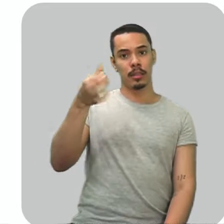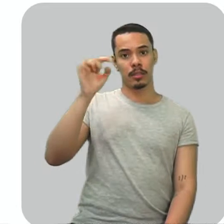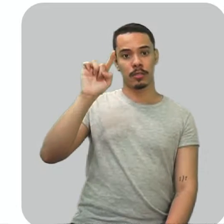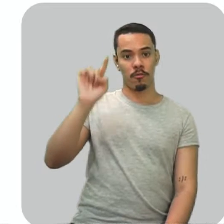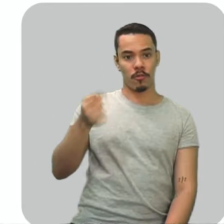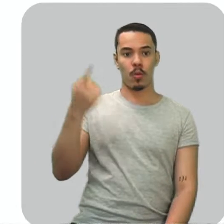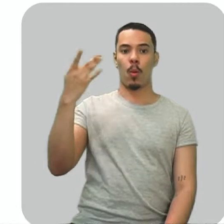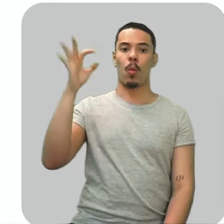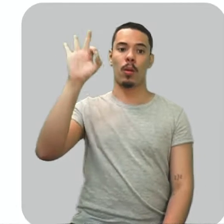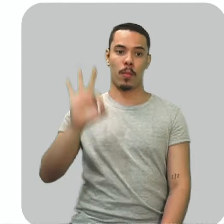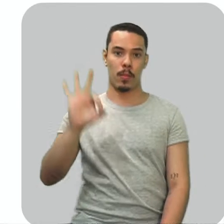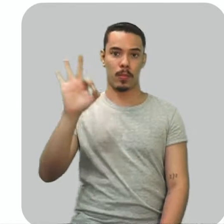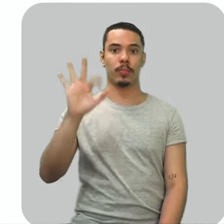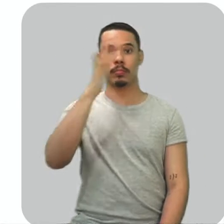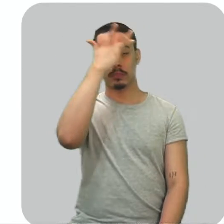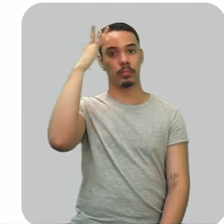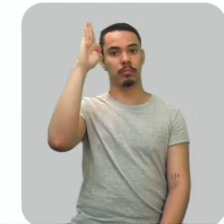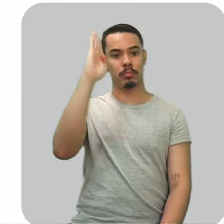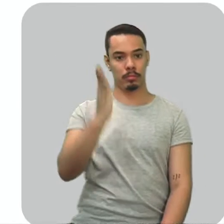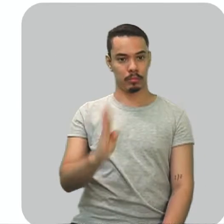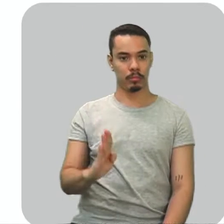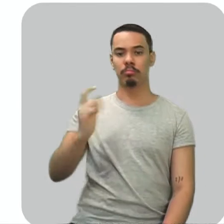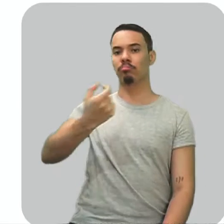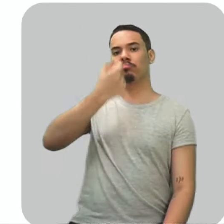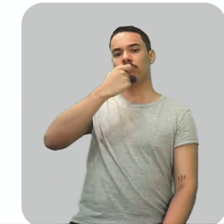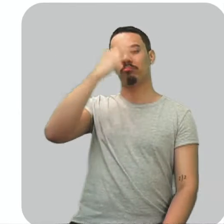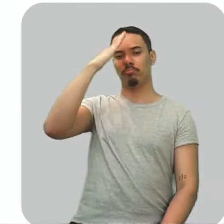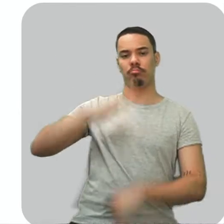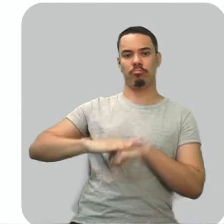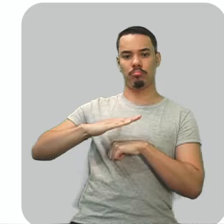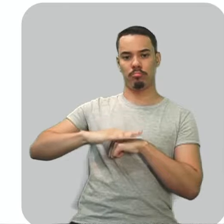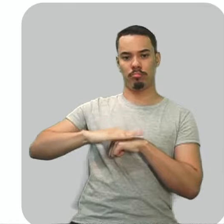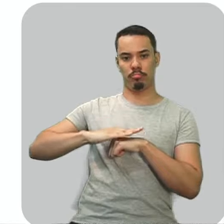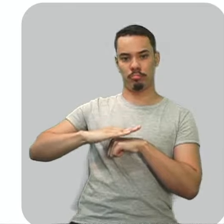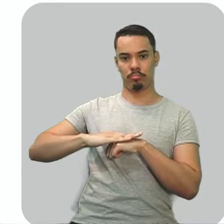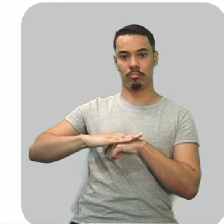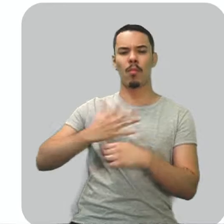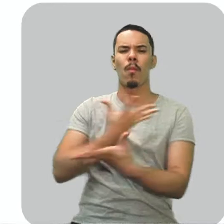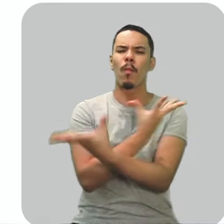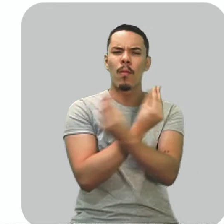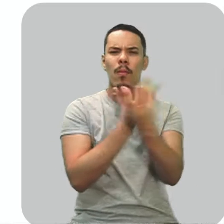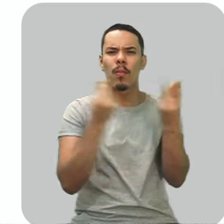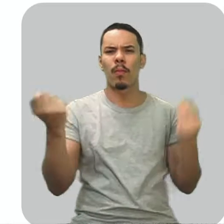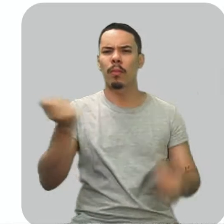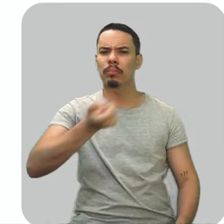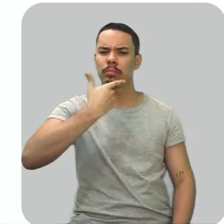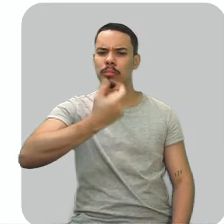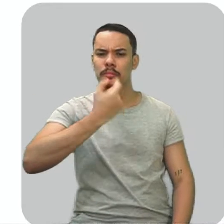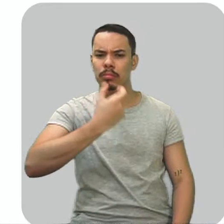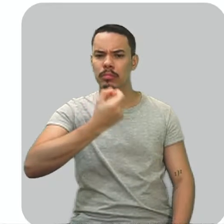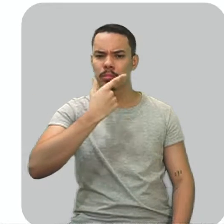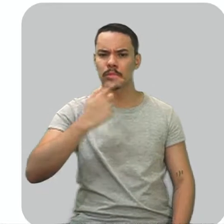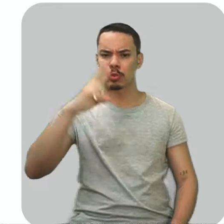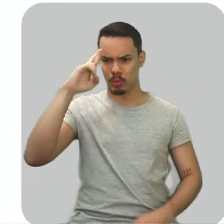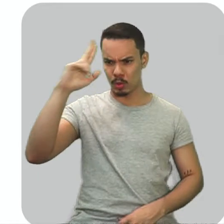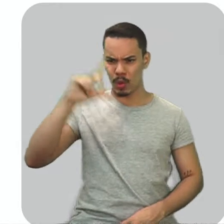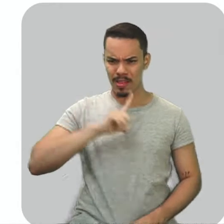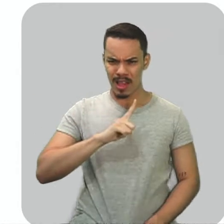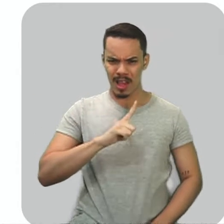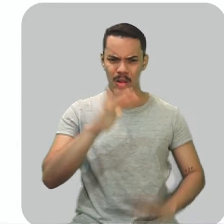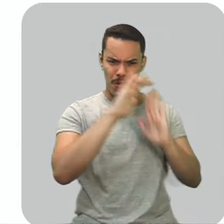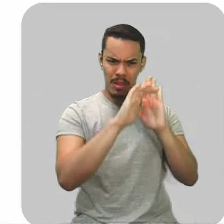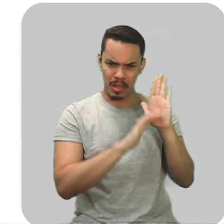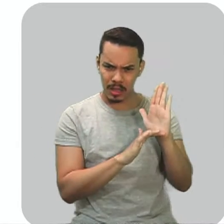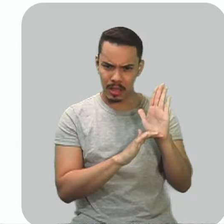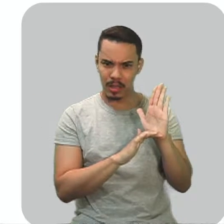76,4 por cento dos brasileiros se automedicam e são muitos medicamentos o senhor tem uma